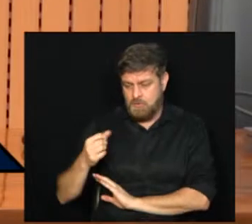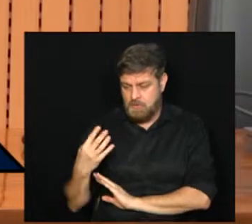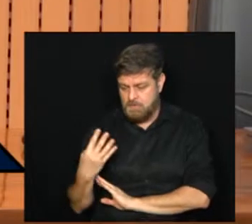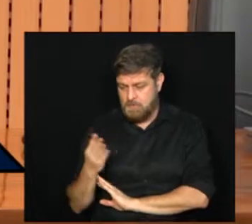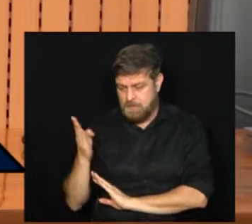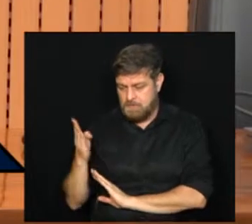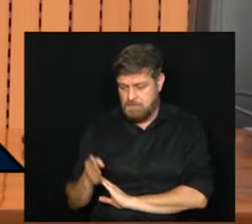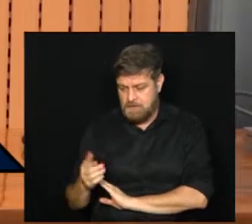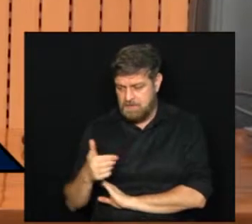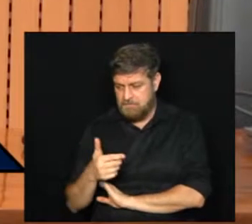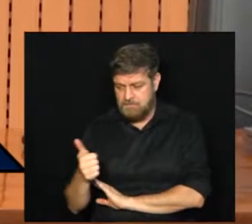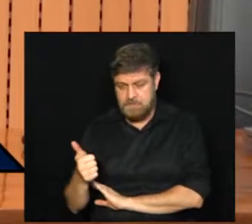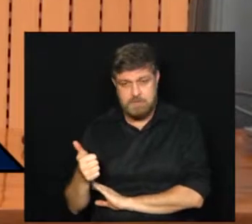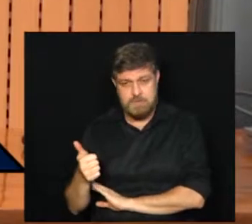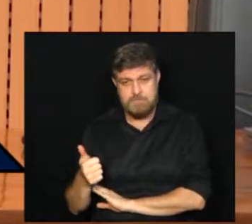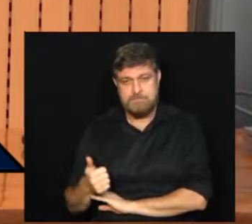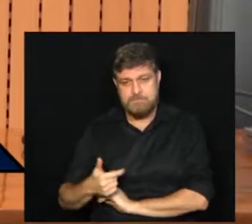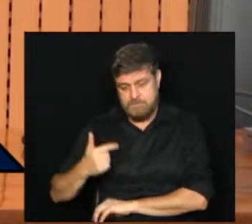194/2021, processo